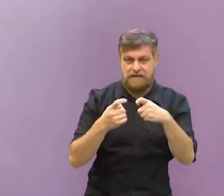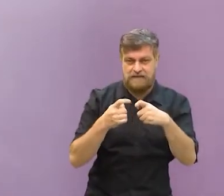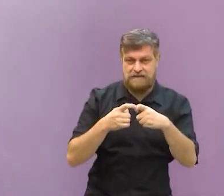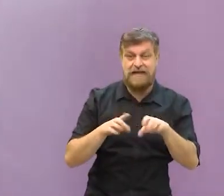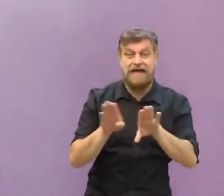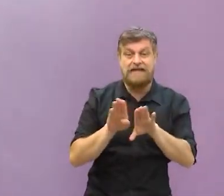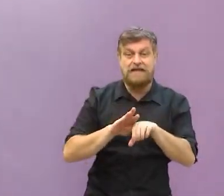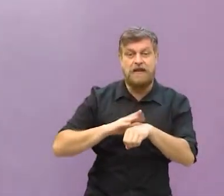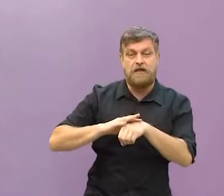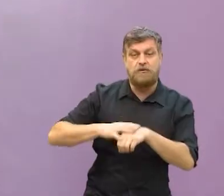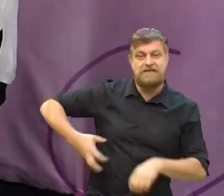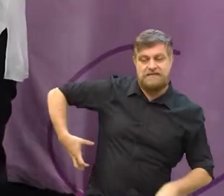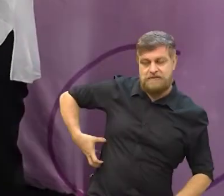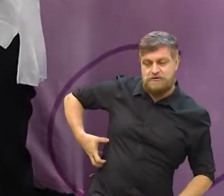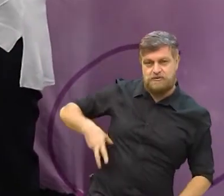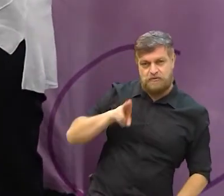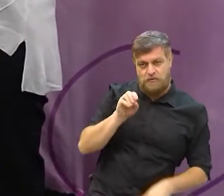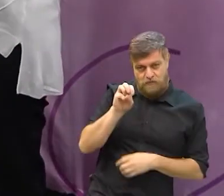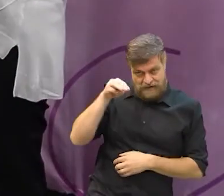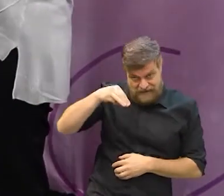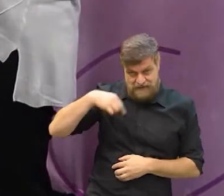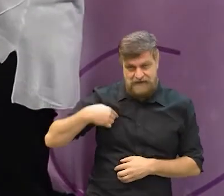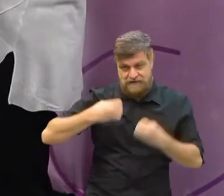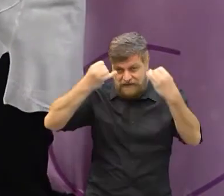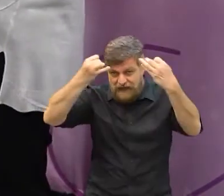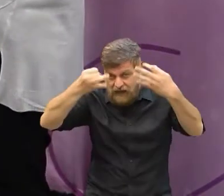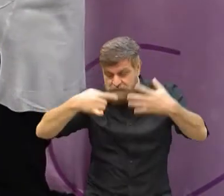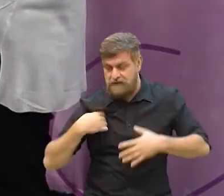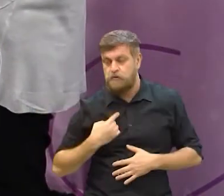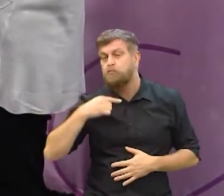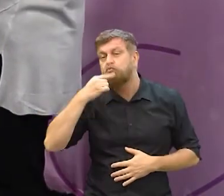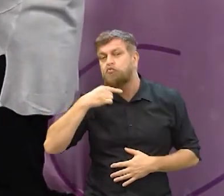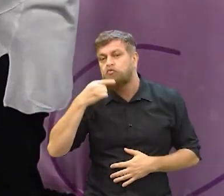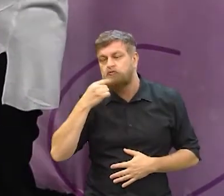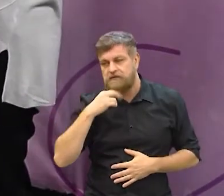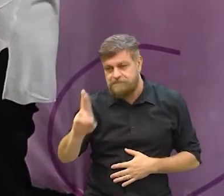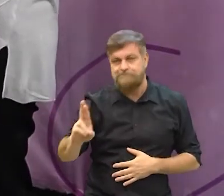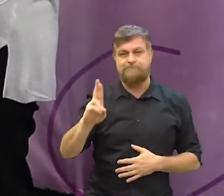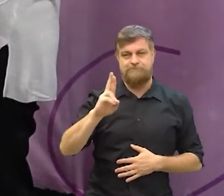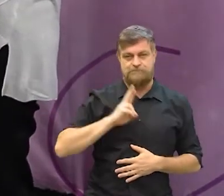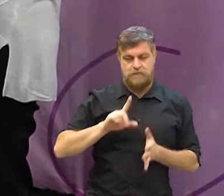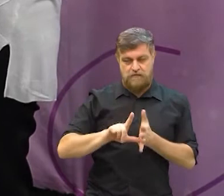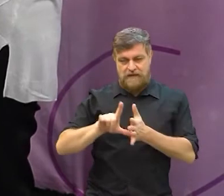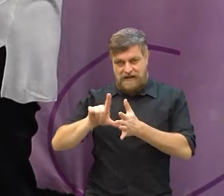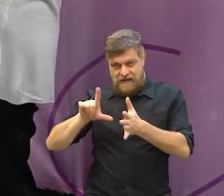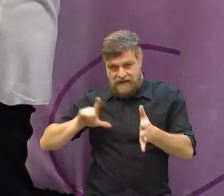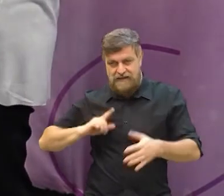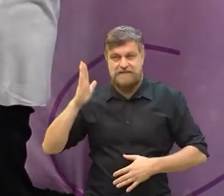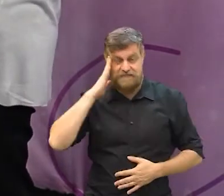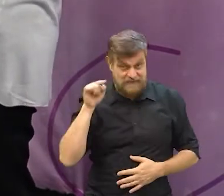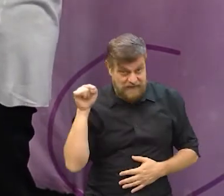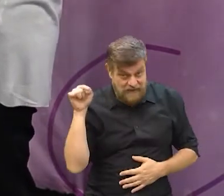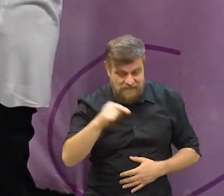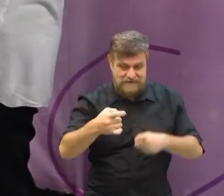médica e nefrologia e vai tirar todas as nossas dúvidas. Doutor, antes de começar o nosso bate-papo, sei que o senhor